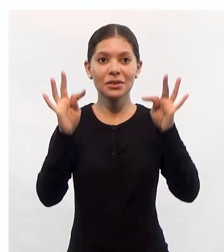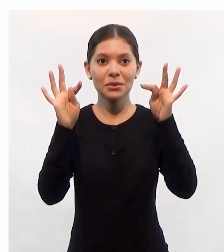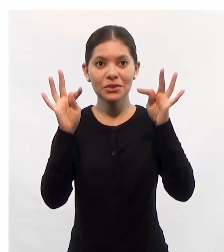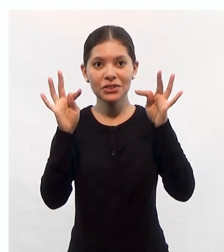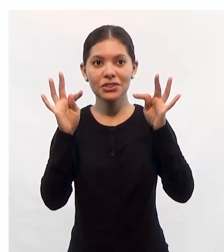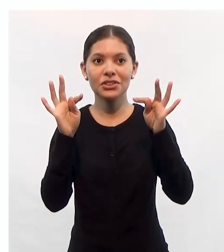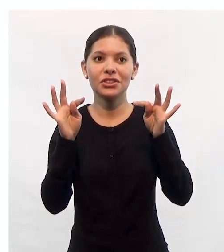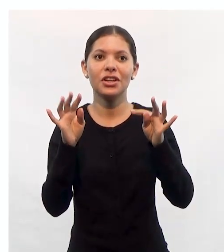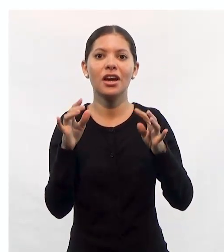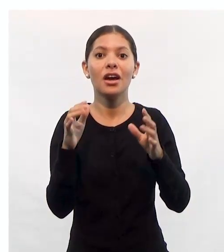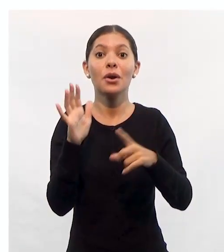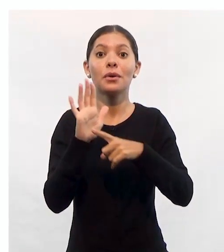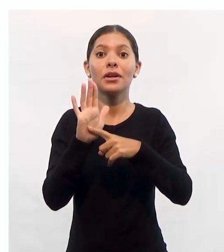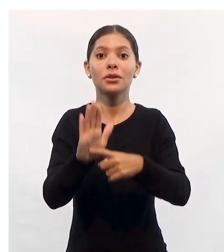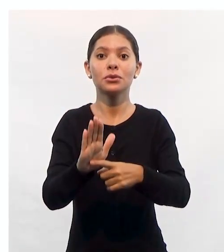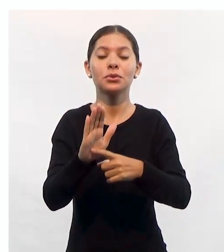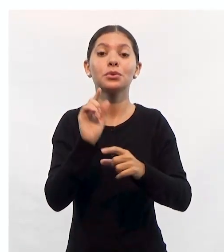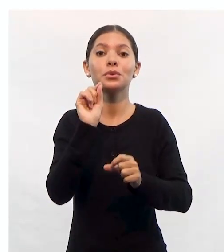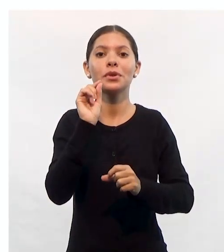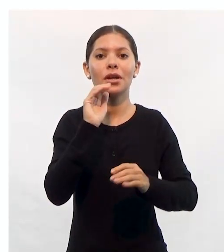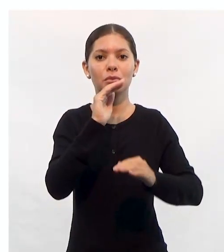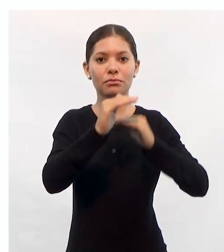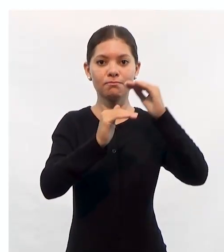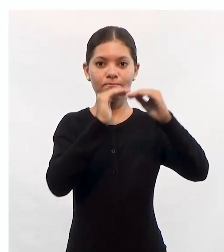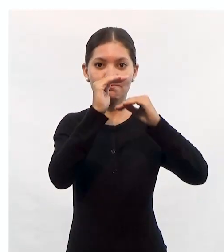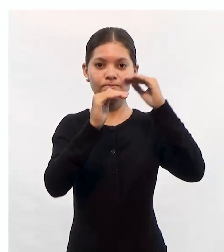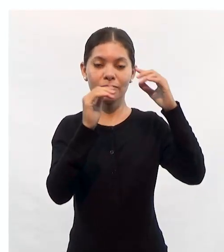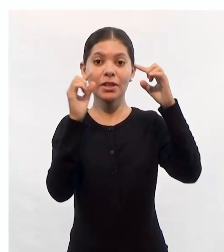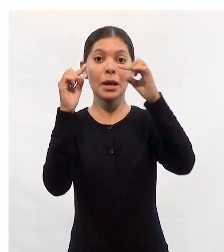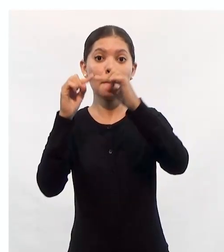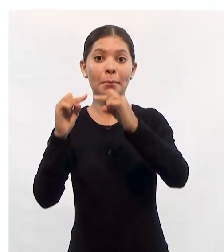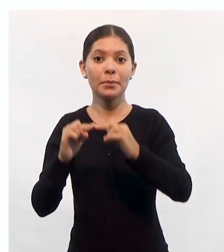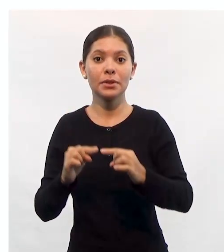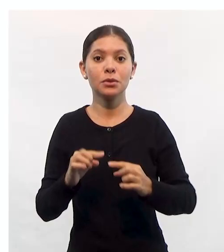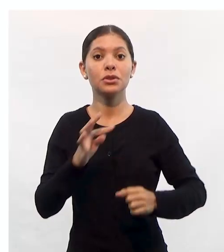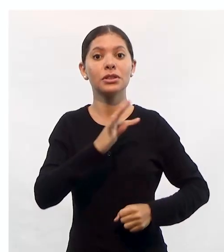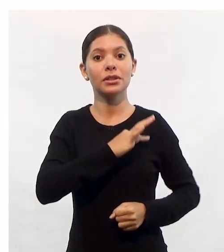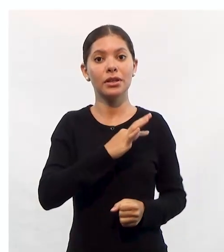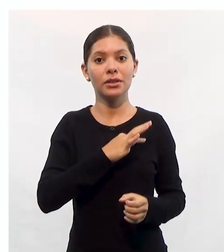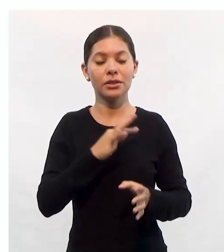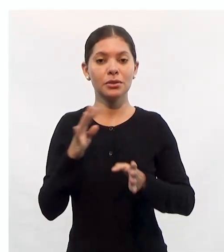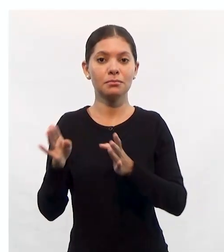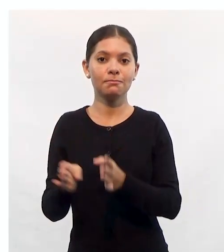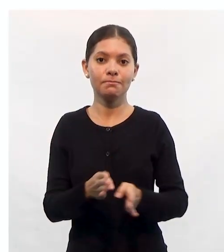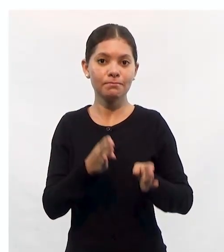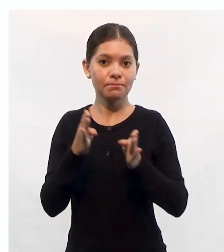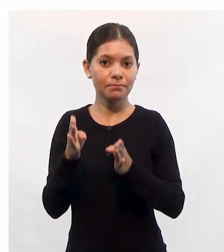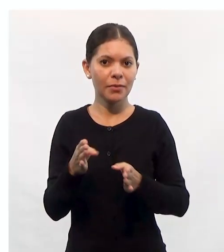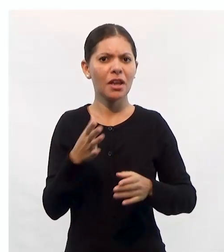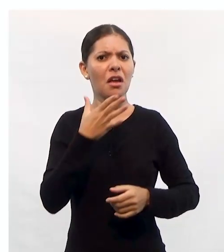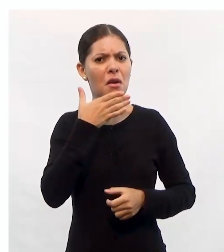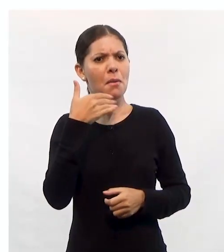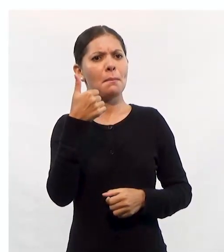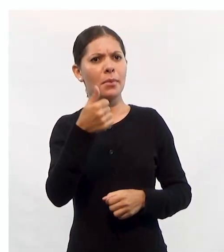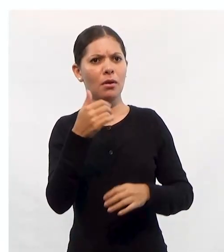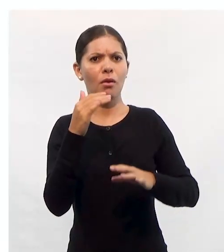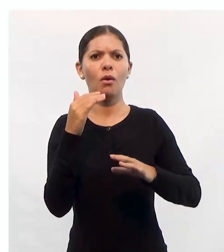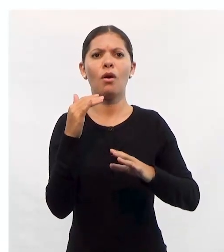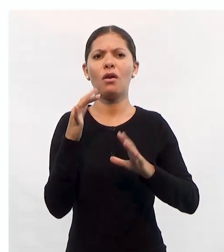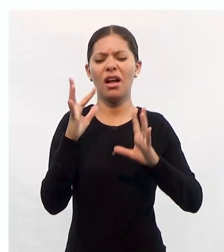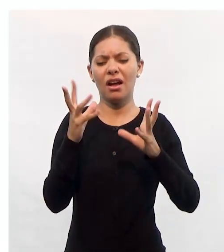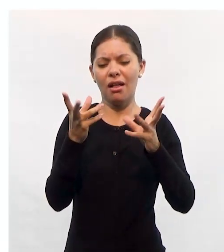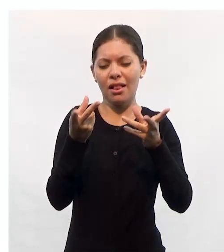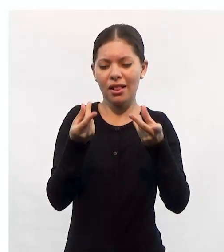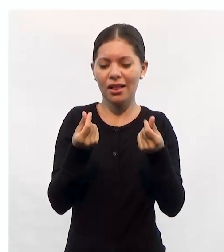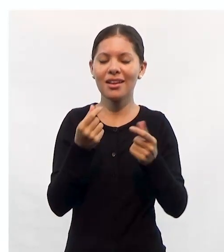tecnologia é o que permite o desenvolvimento e aplicação de técnicas de produção que melhoram a